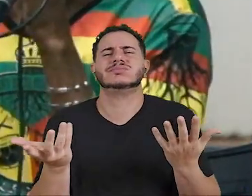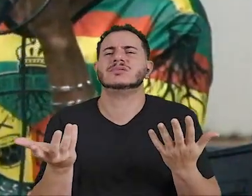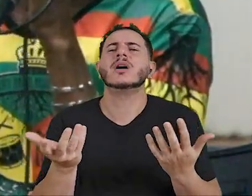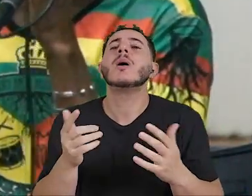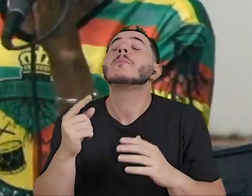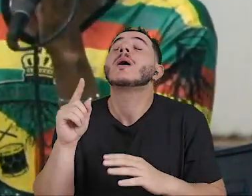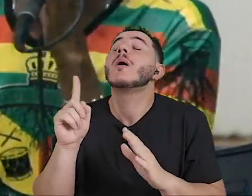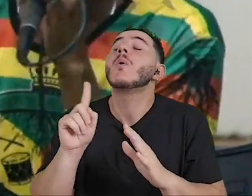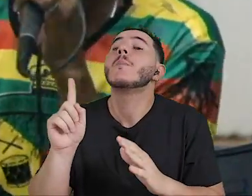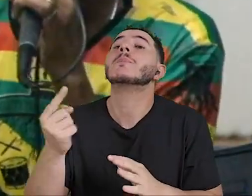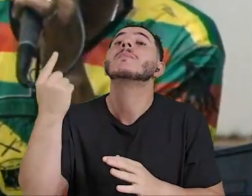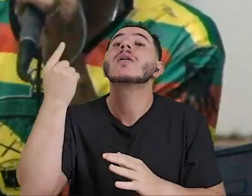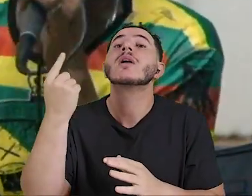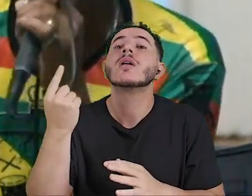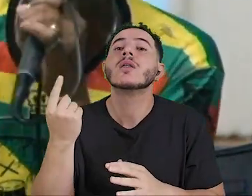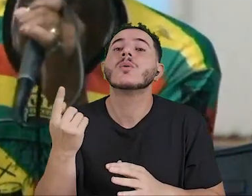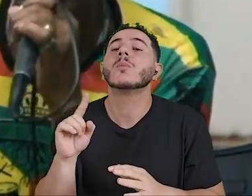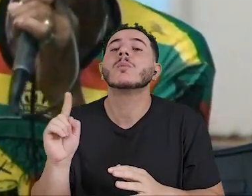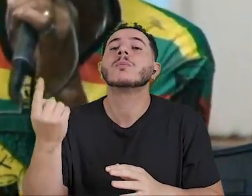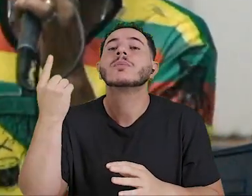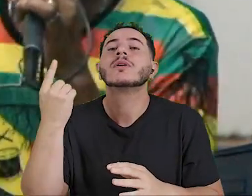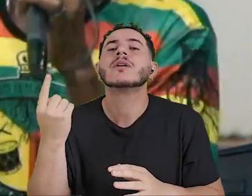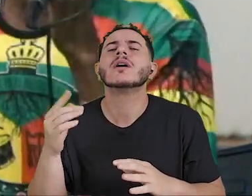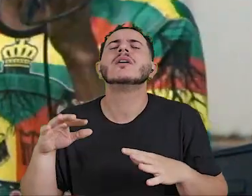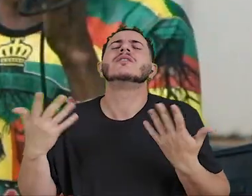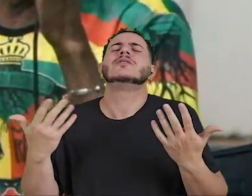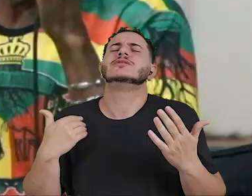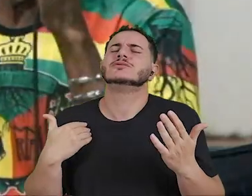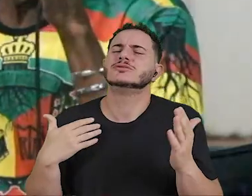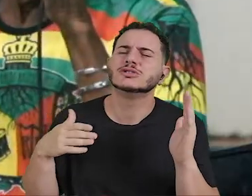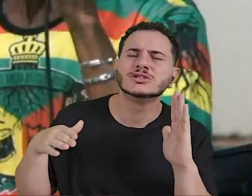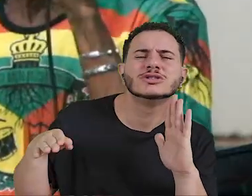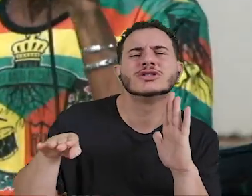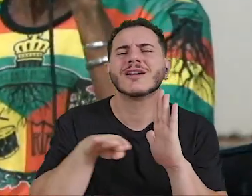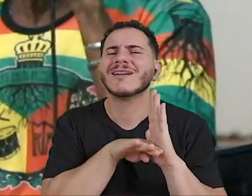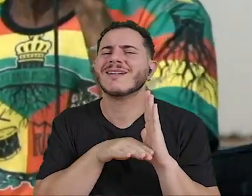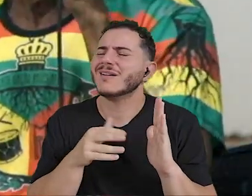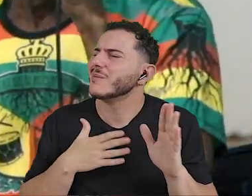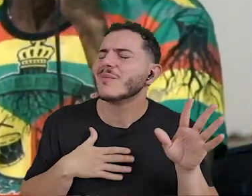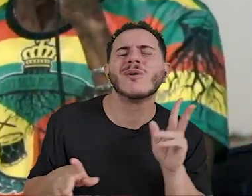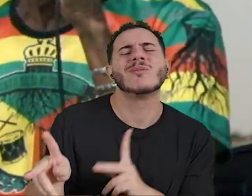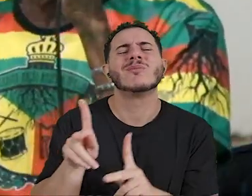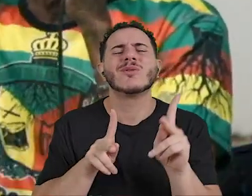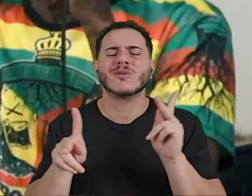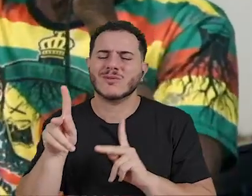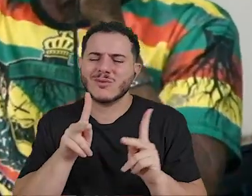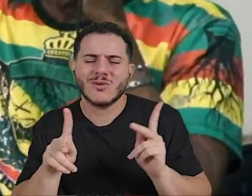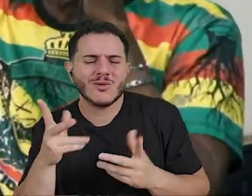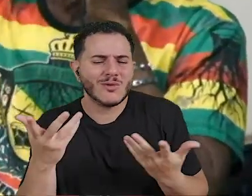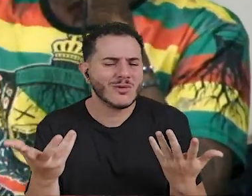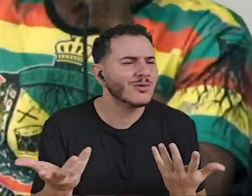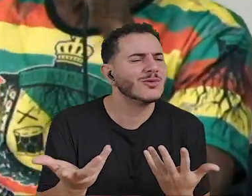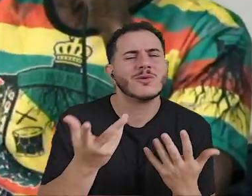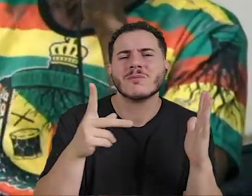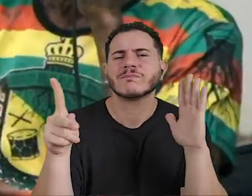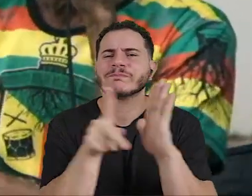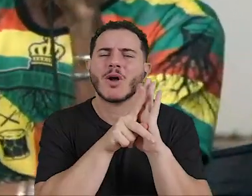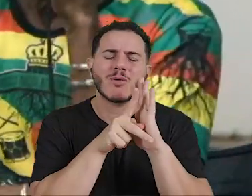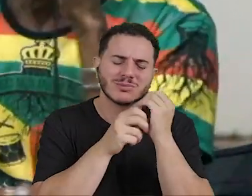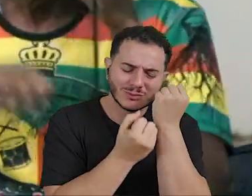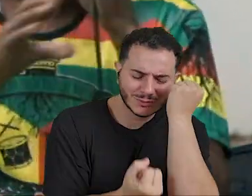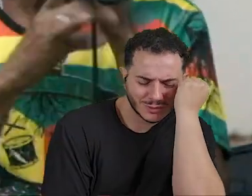A primeira que eu fiz? É. Que cantam lá? É. Cheguei, meu povo, cheguei para radiar do Raízes. Tá.